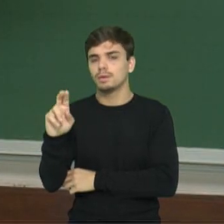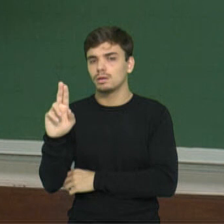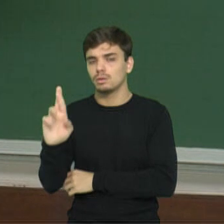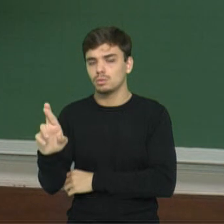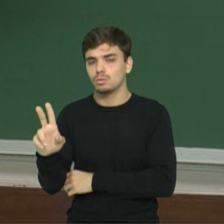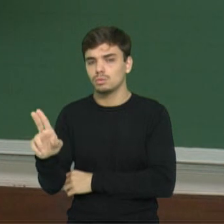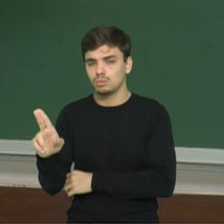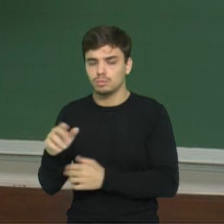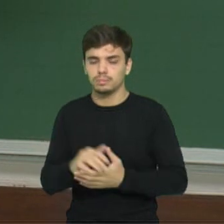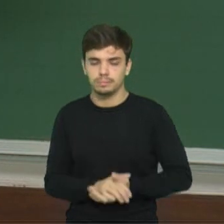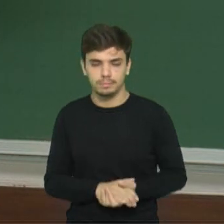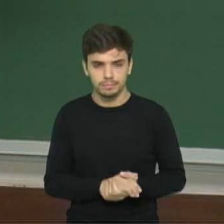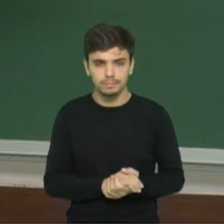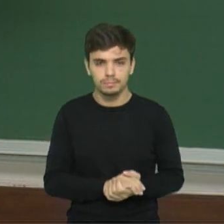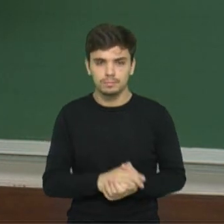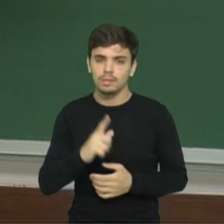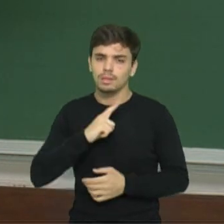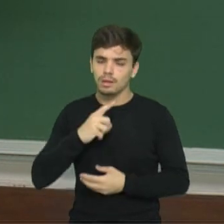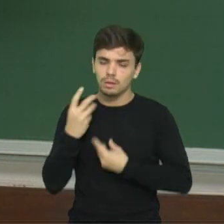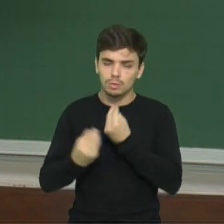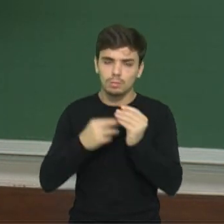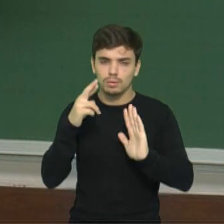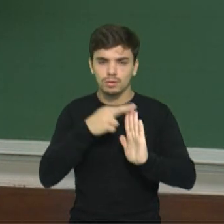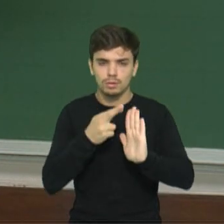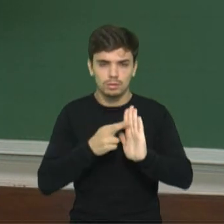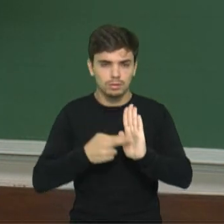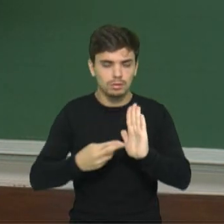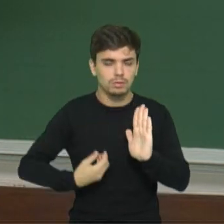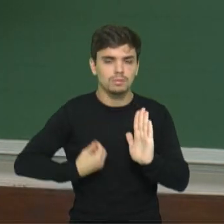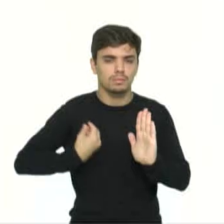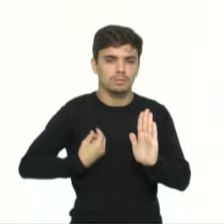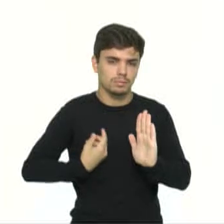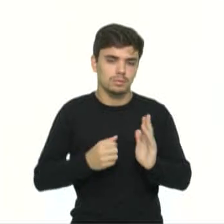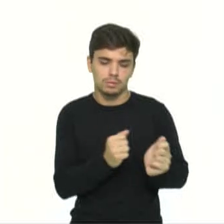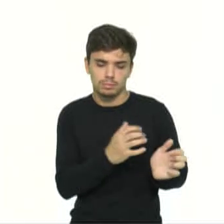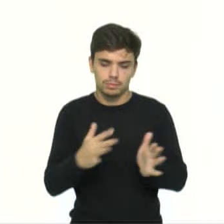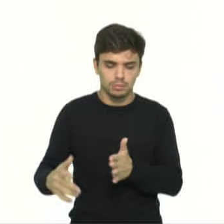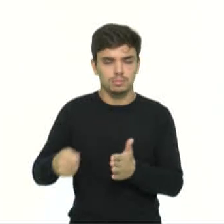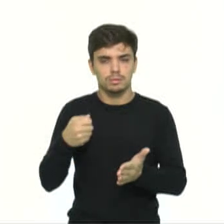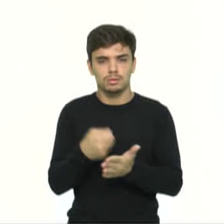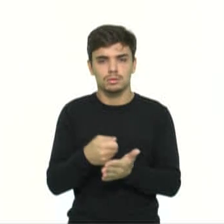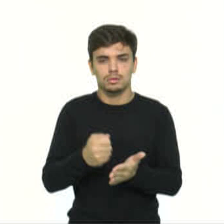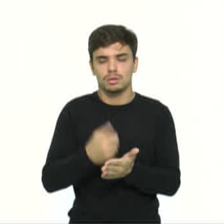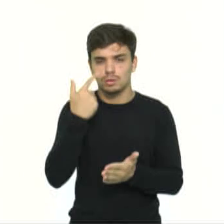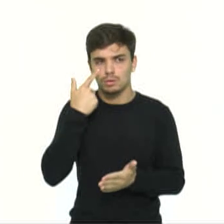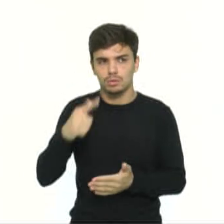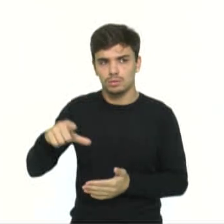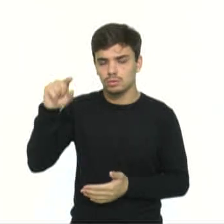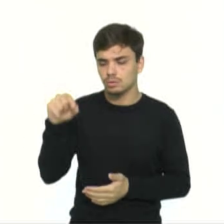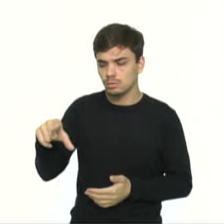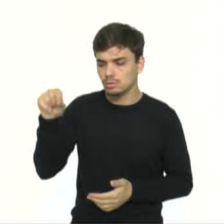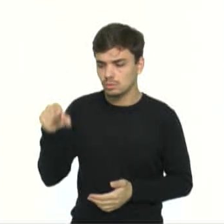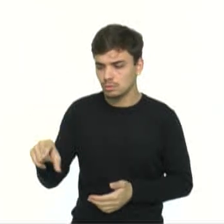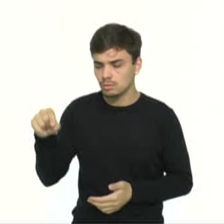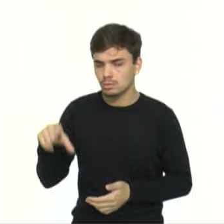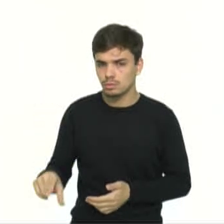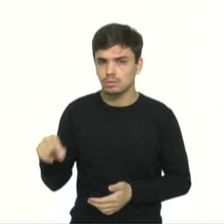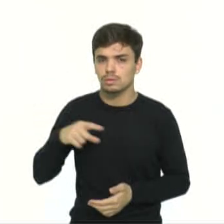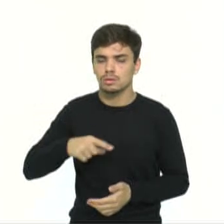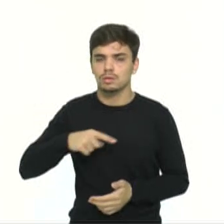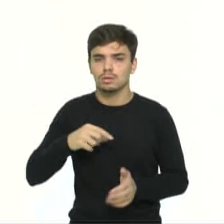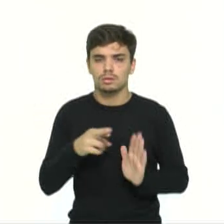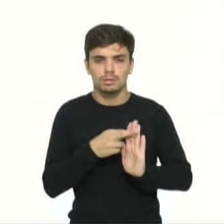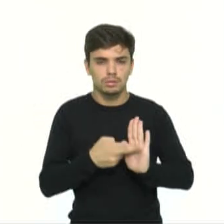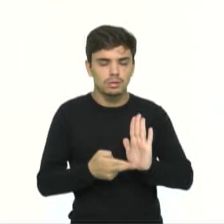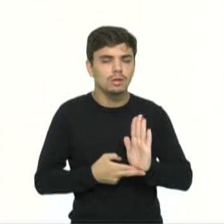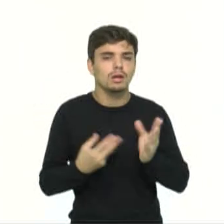esses países vivem, né, durante a sua ditadura. Assinale a alternativa que melhor expressa o conjunto de normas de exceção